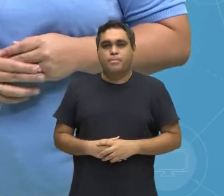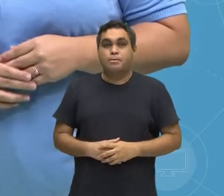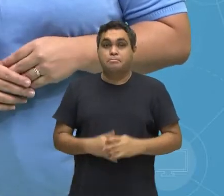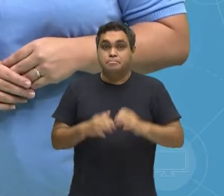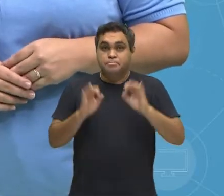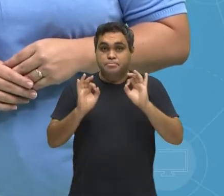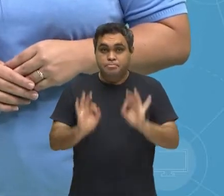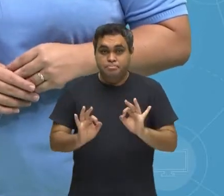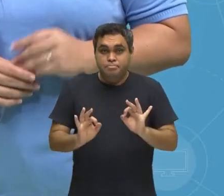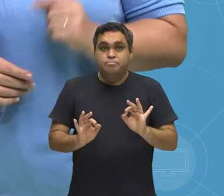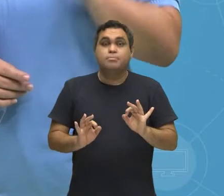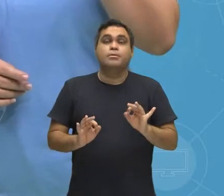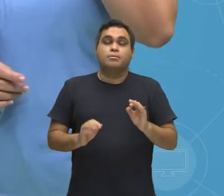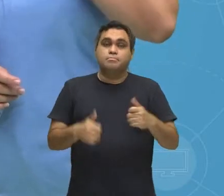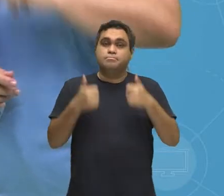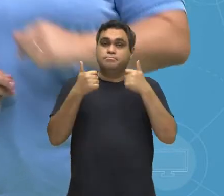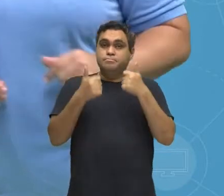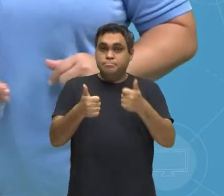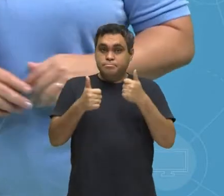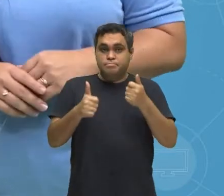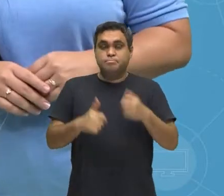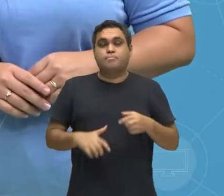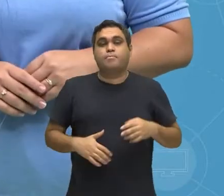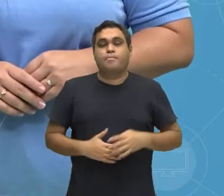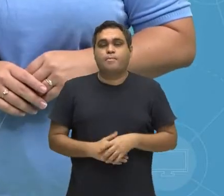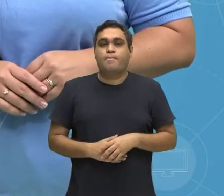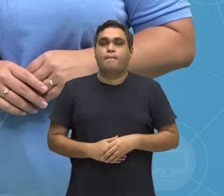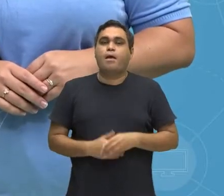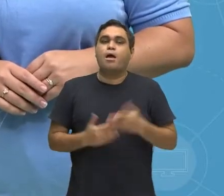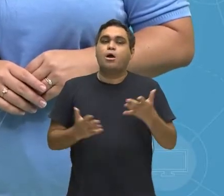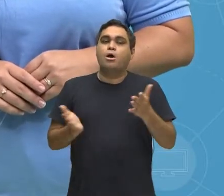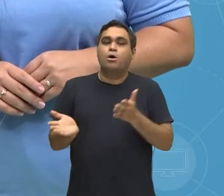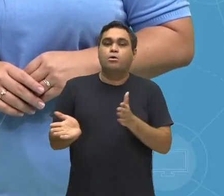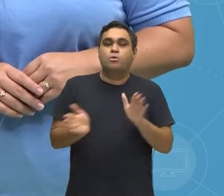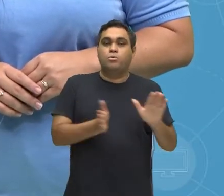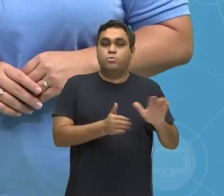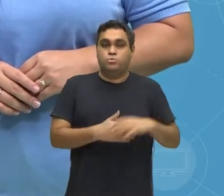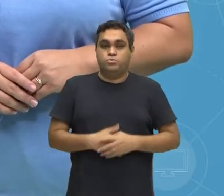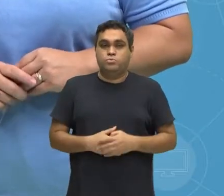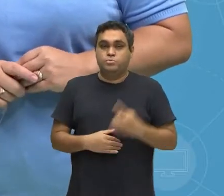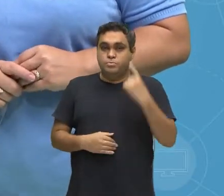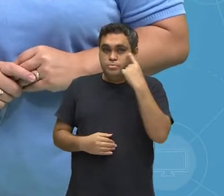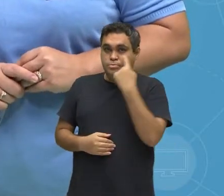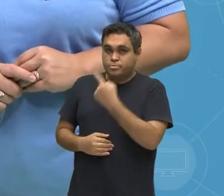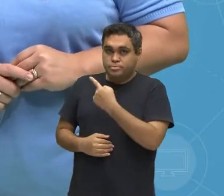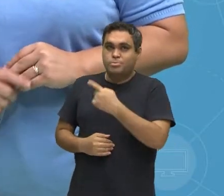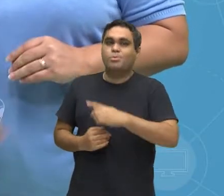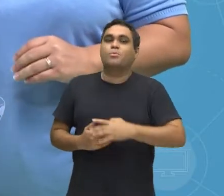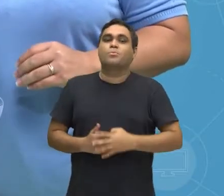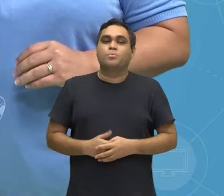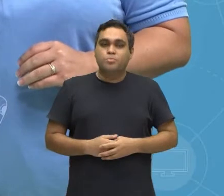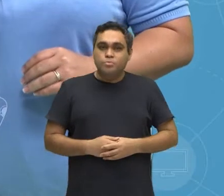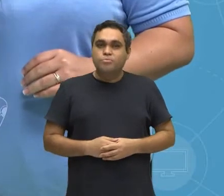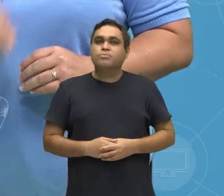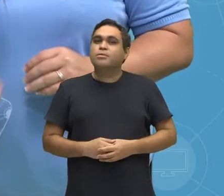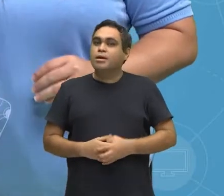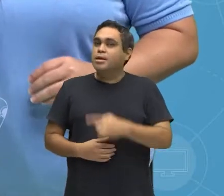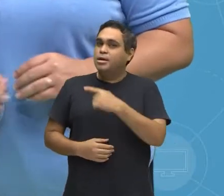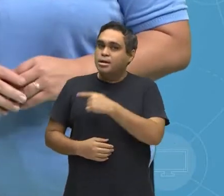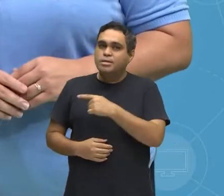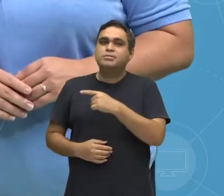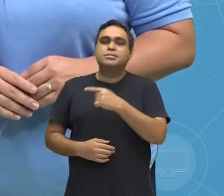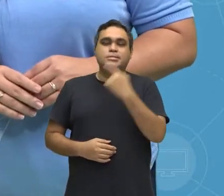certo? Muito bem, vamos prosseguir, vamos ver outro esporte indígena. Olha só, esse aqui é